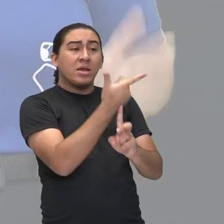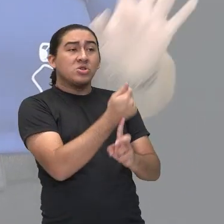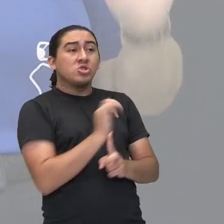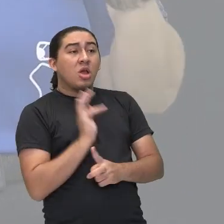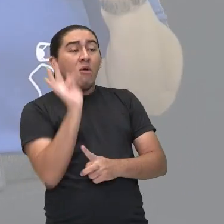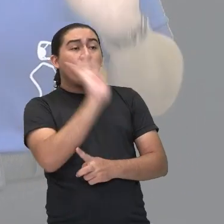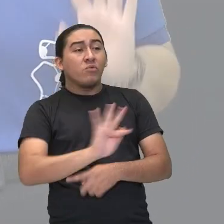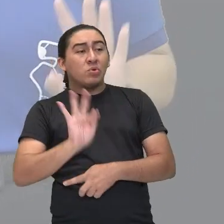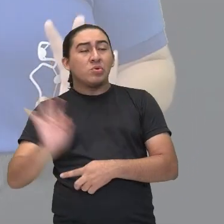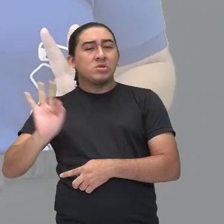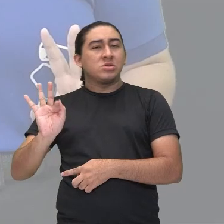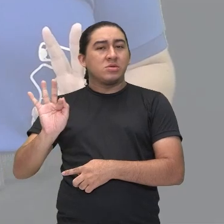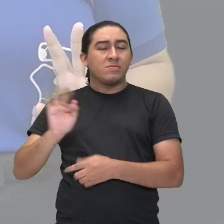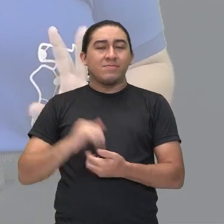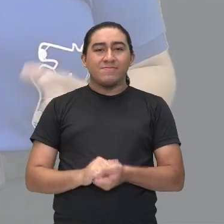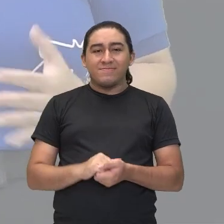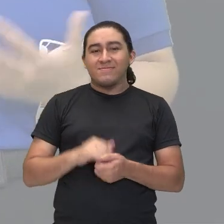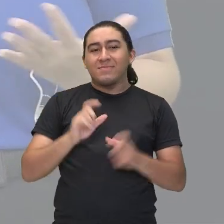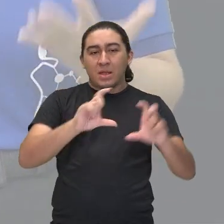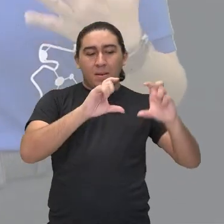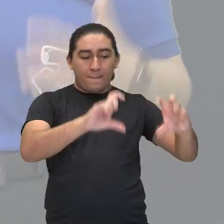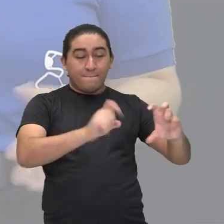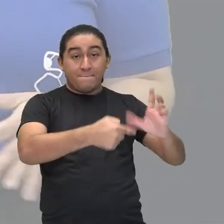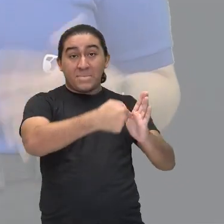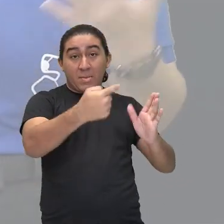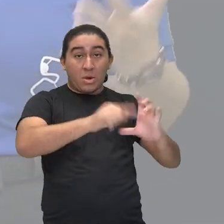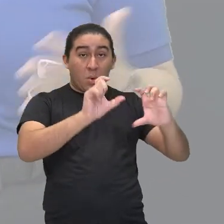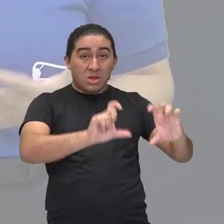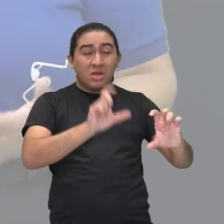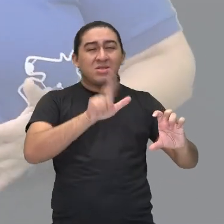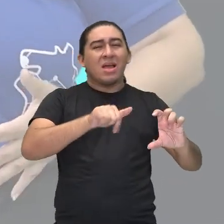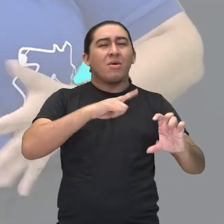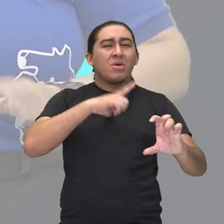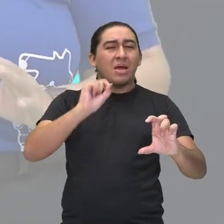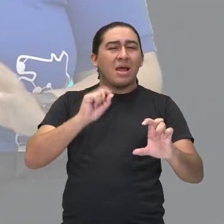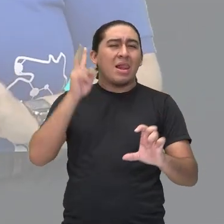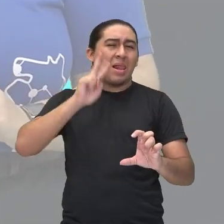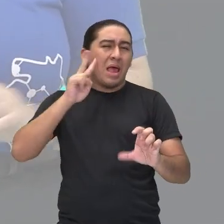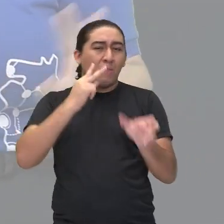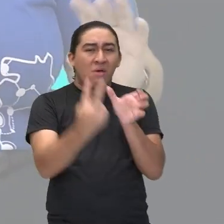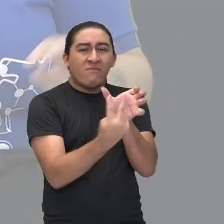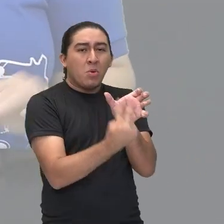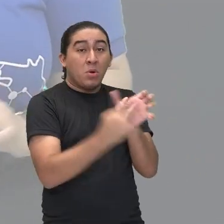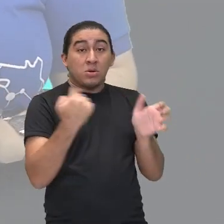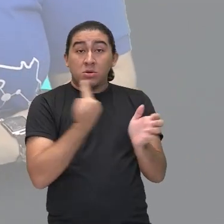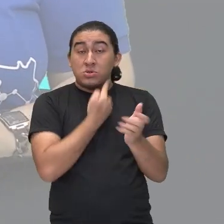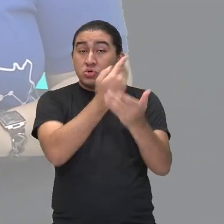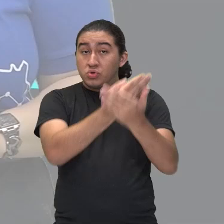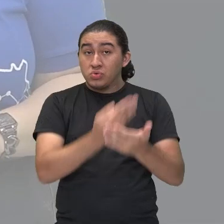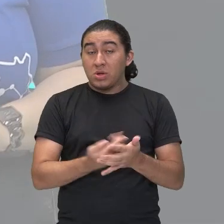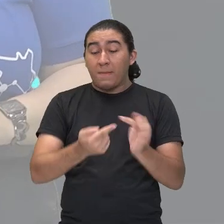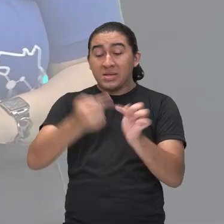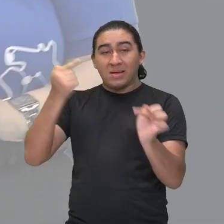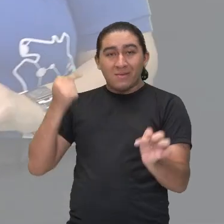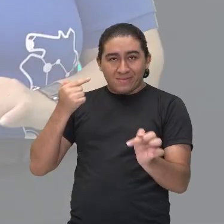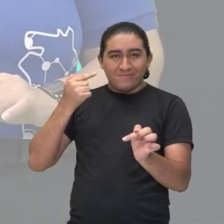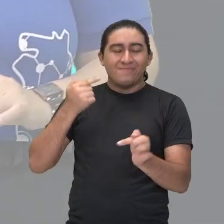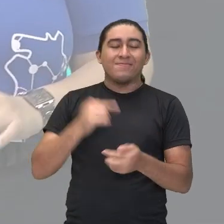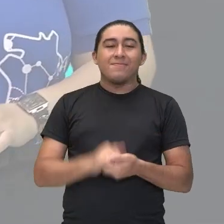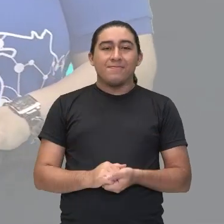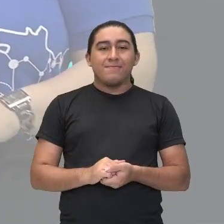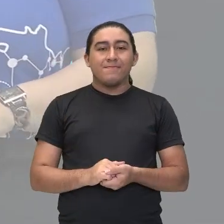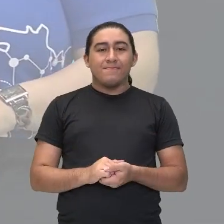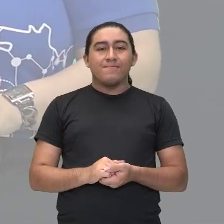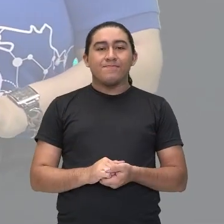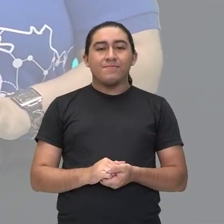futurista? Né? Aí fazendo alusão às vanguardas culturais que estudamos também em outras aulas deste módulo, né?